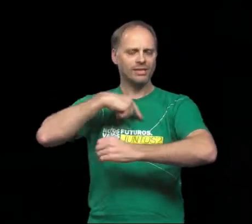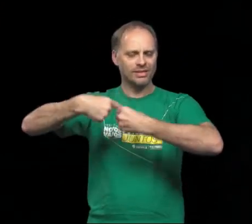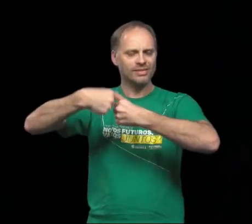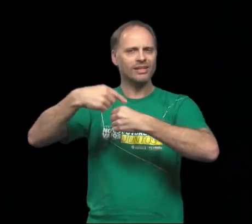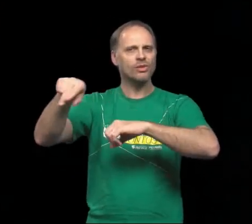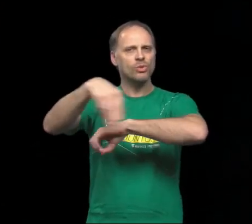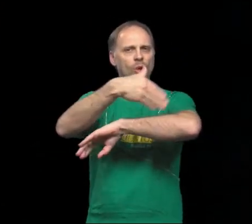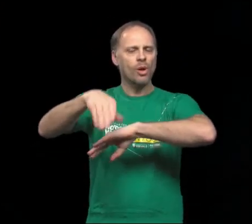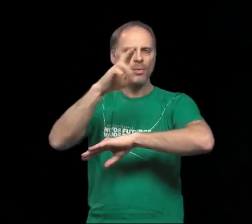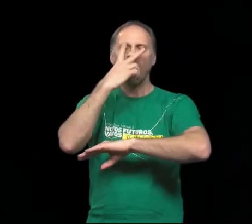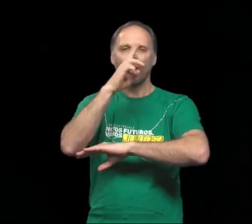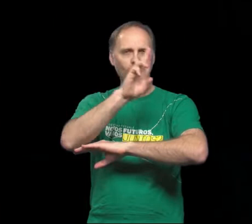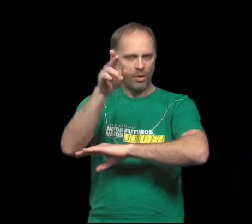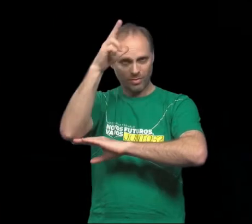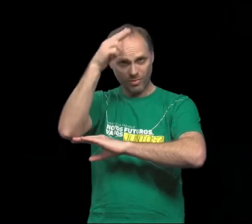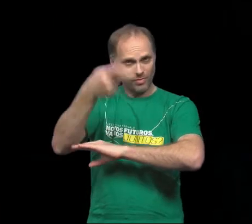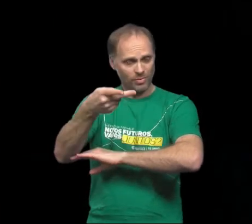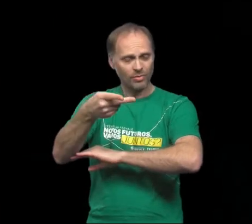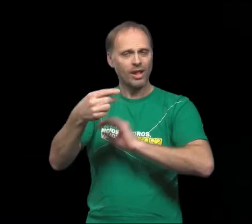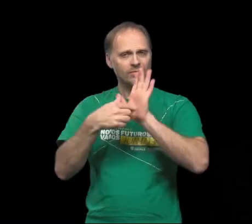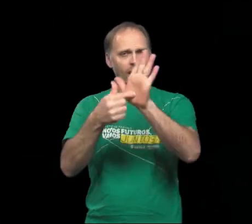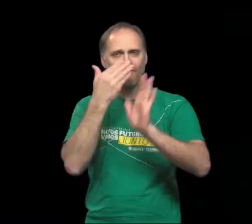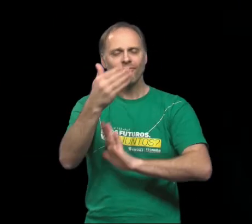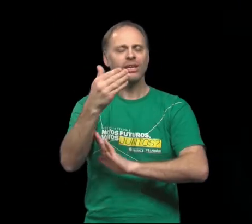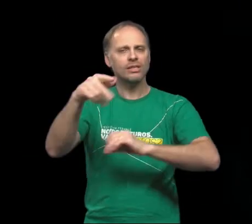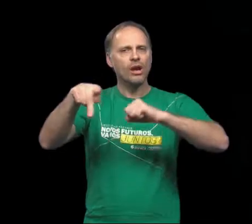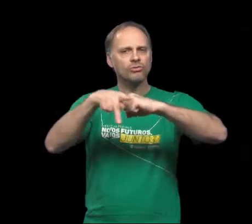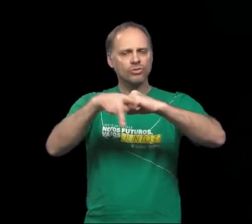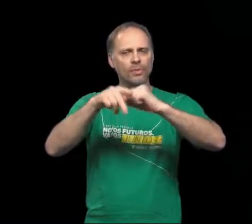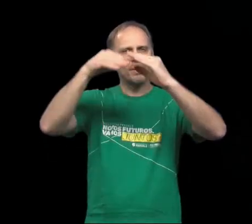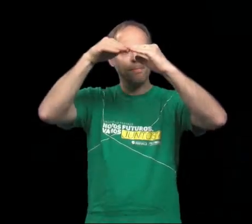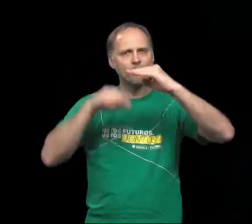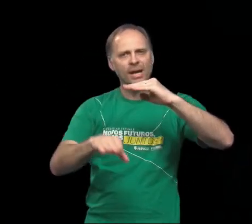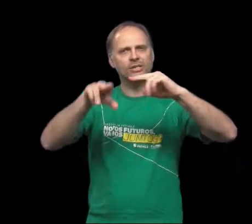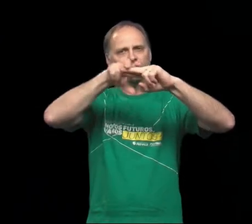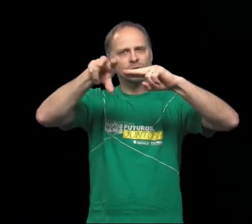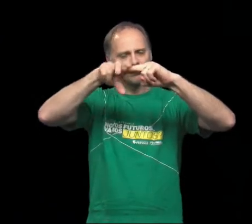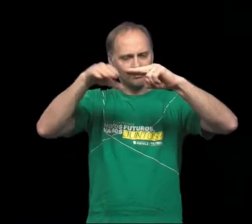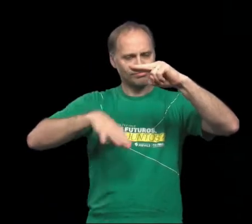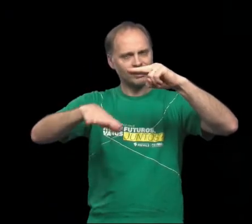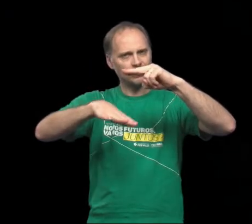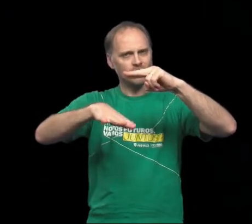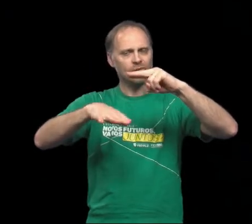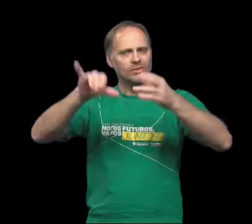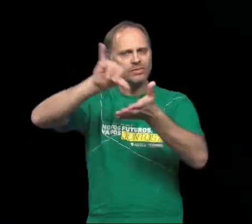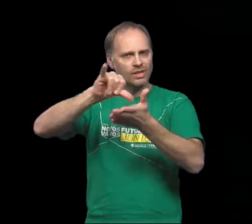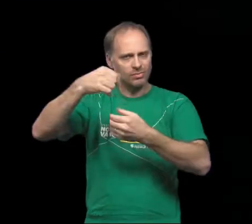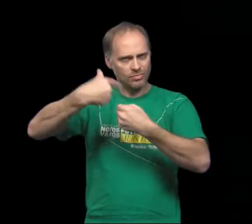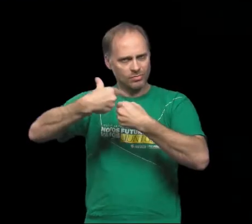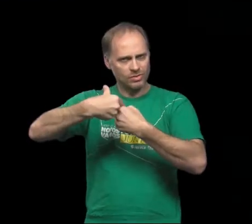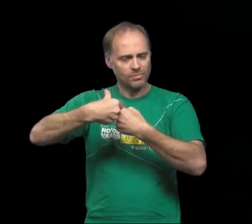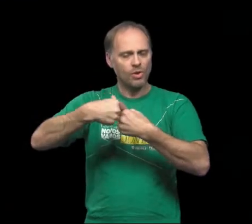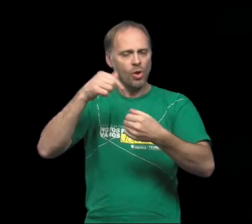uma rua com o nome de Novo Hamburgo. Ela fica localizada em frente ao shopping, abaixo da estação do trem, no centro do município.